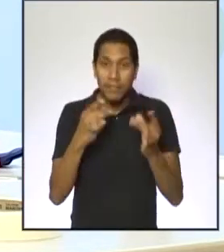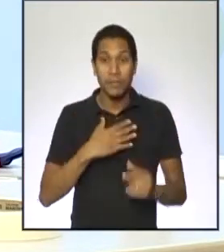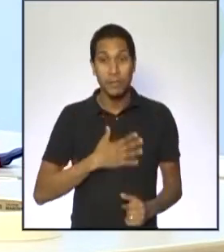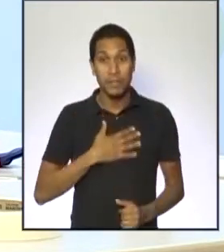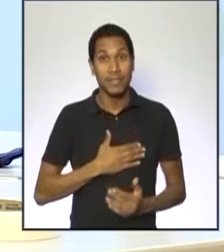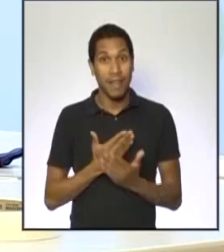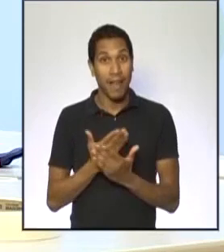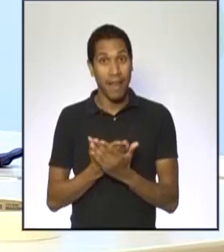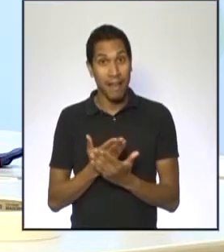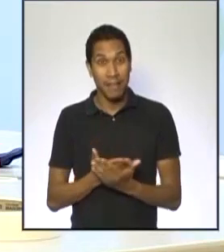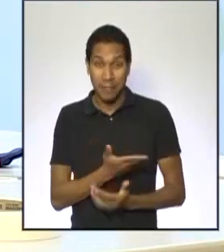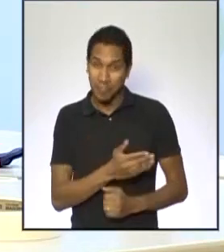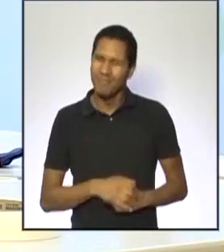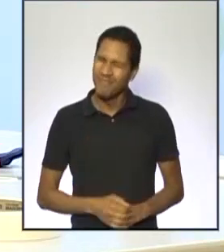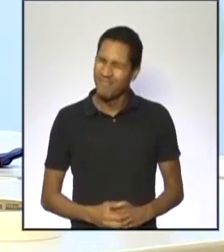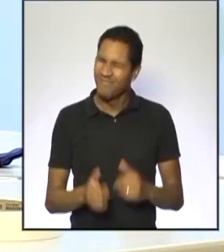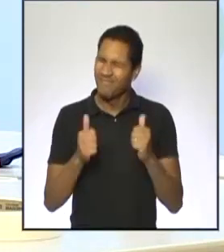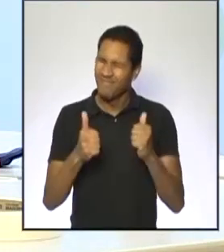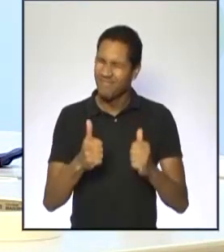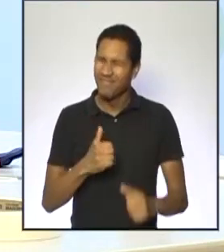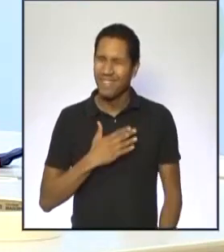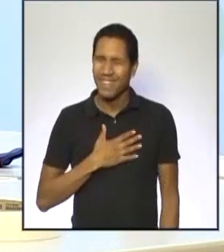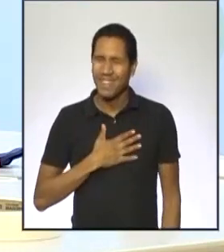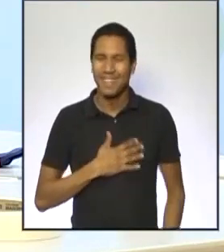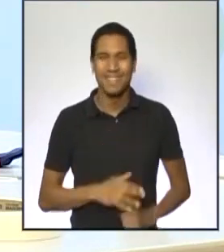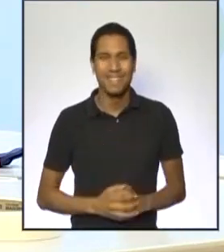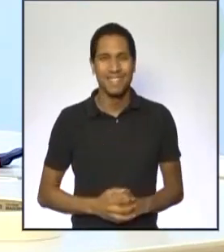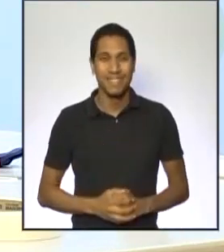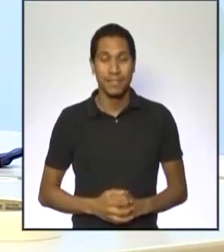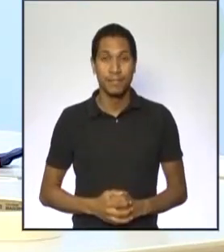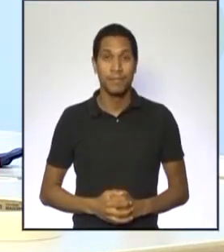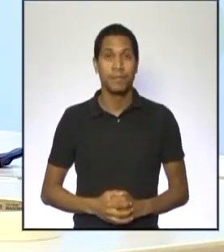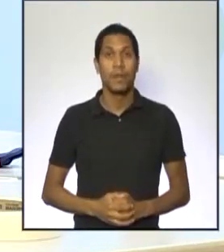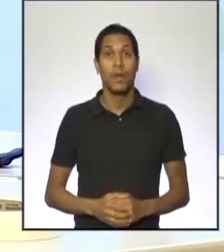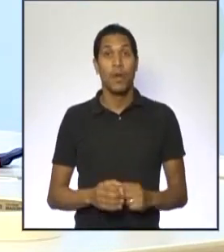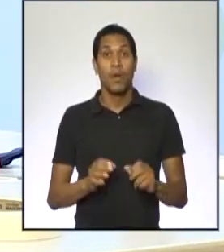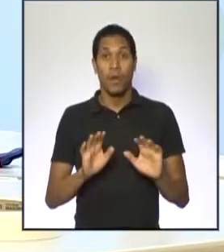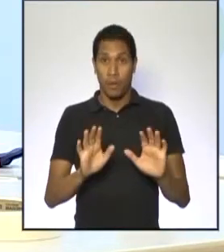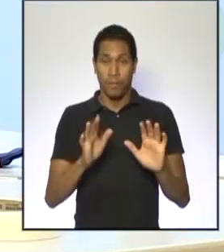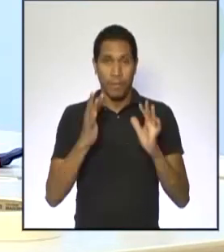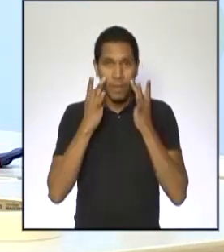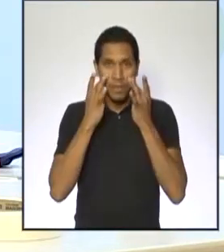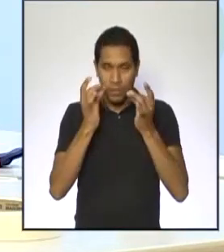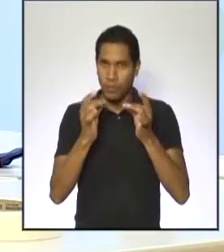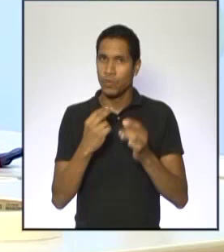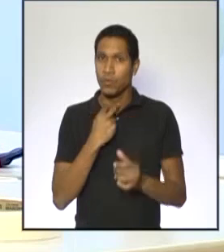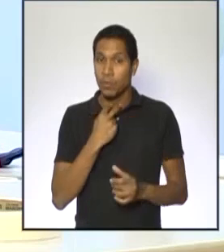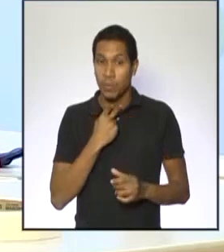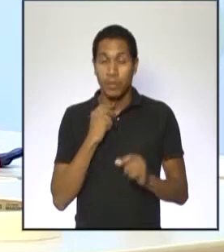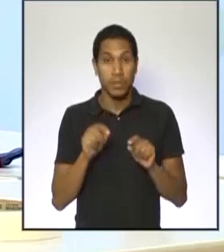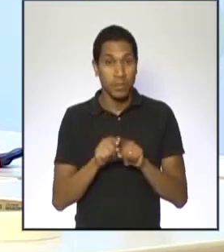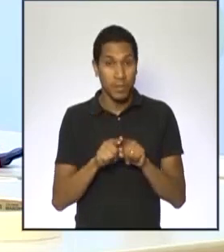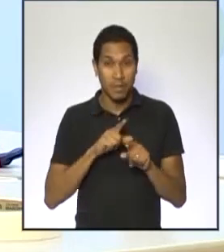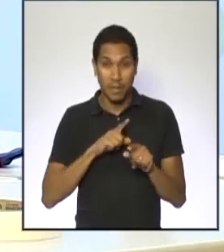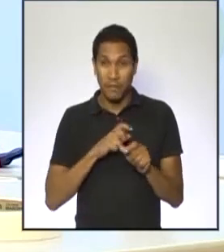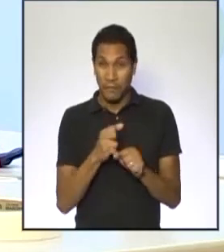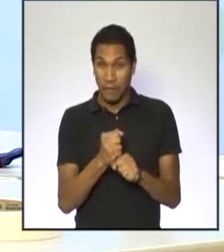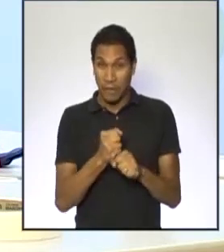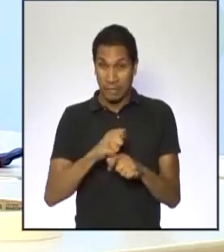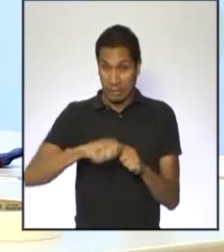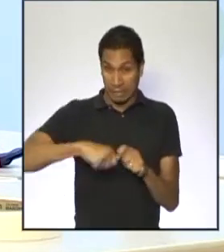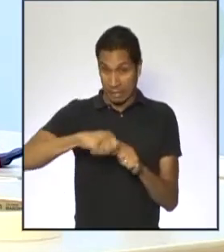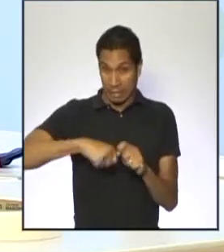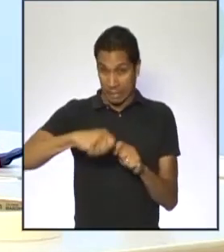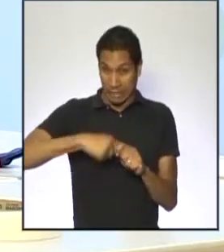da aula. Isso é muito bacana. Tomem cuidado para não prender demais, para que a bexiga a gente